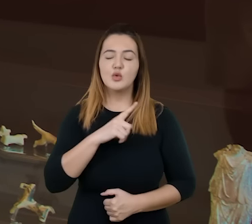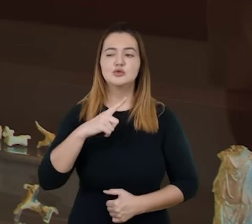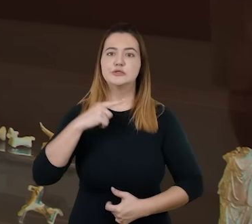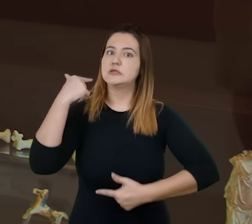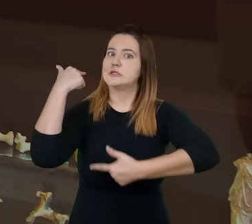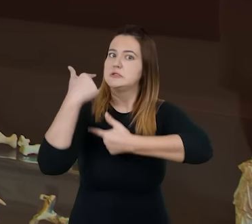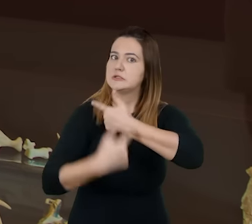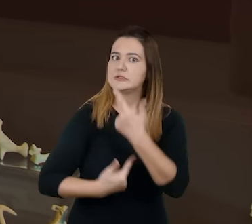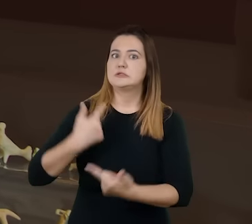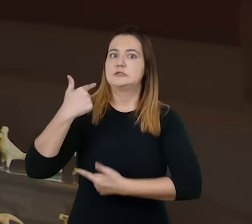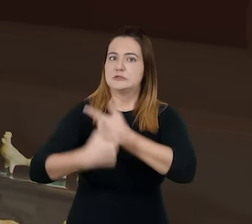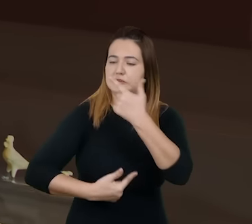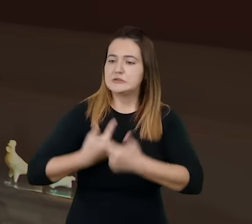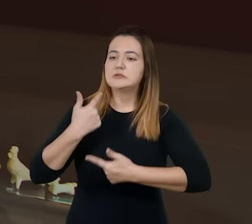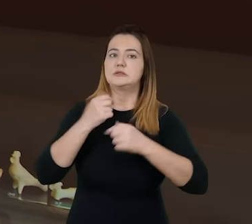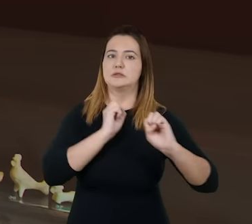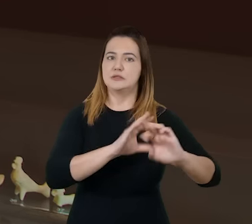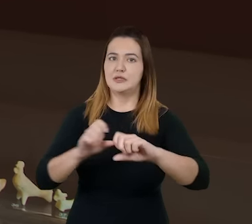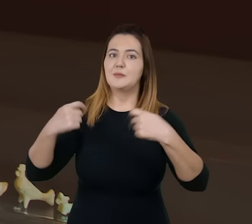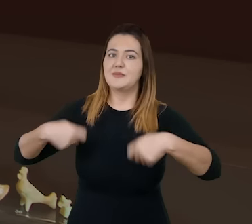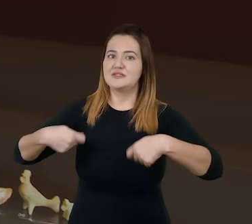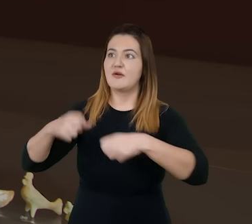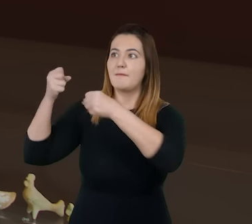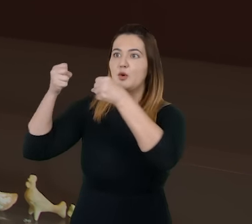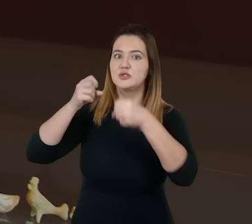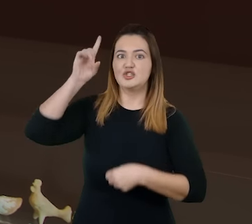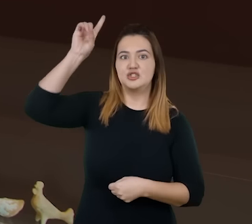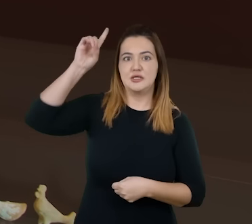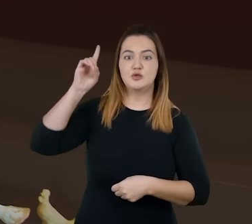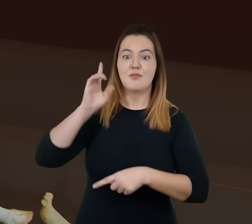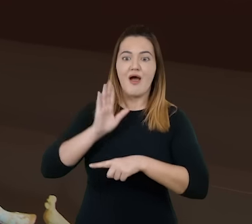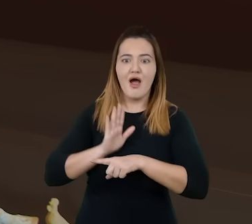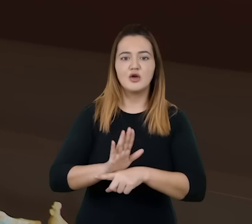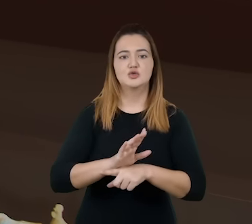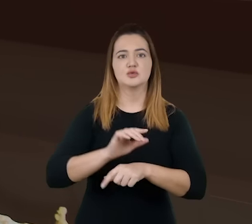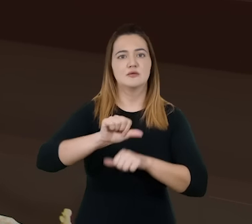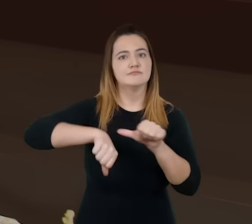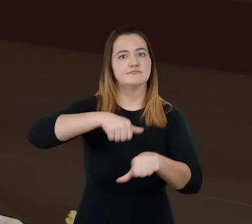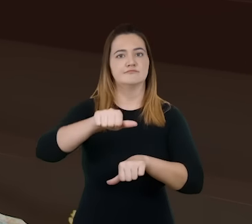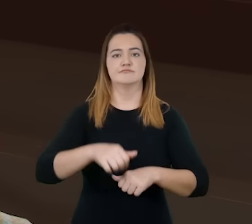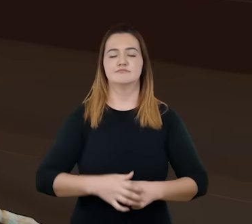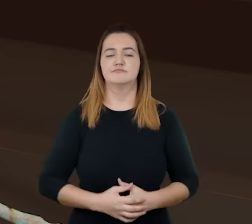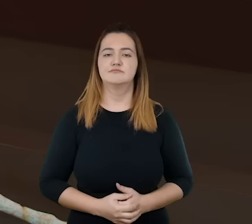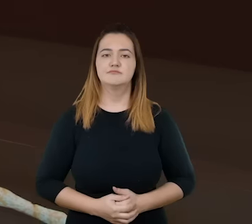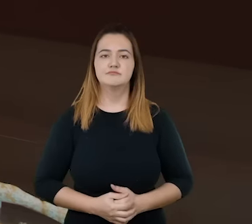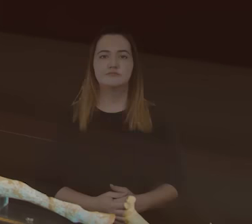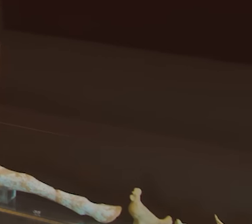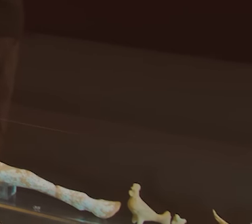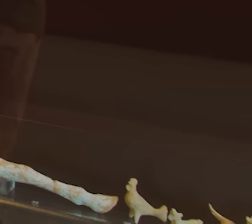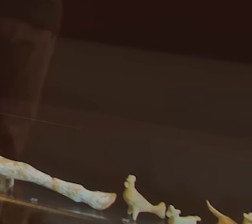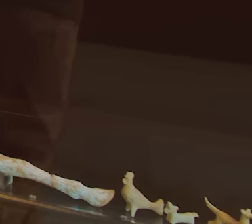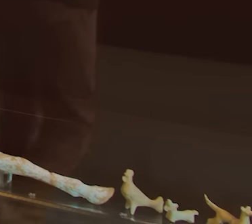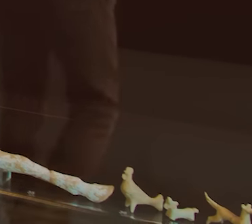Paulo tinha um grande trabalho e precisava muito do poder de Deus para enfrentar toda essa situação.